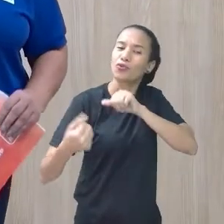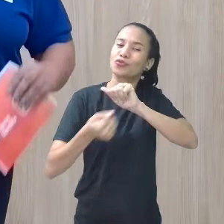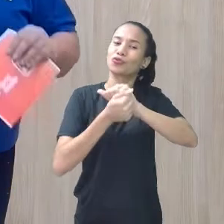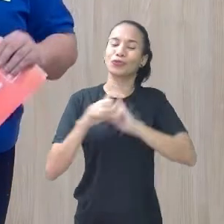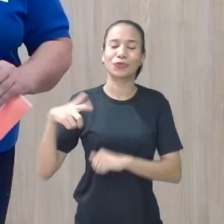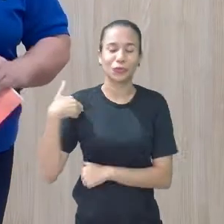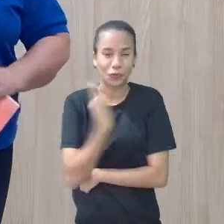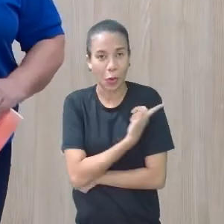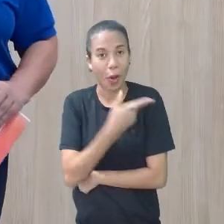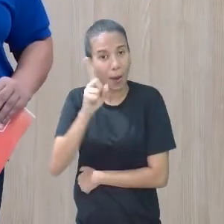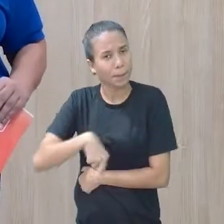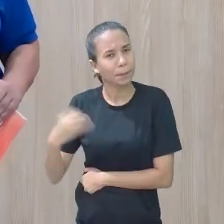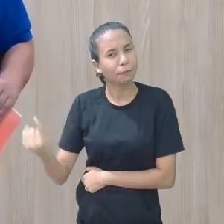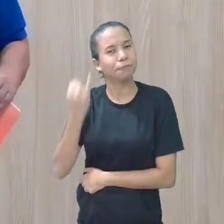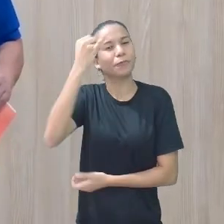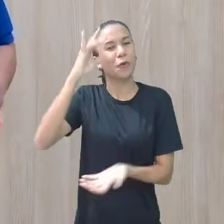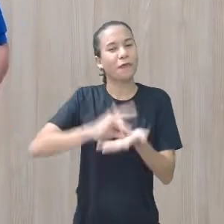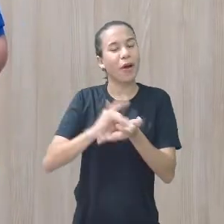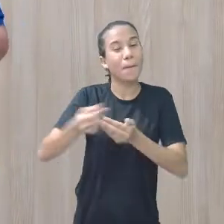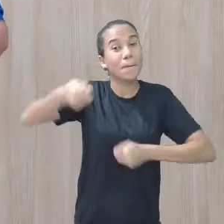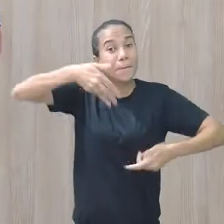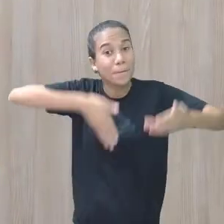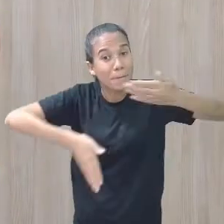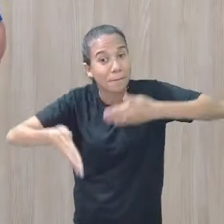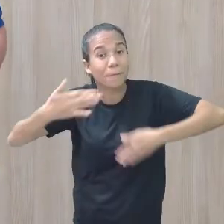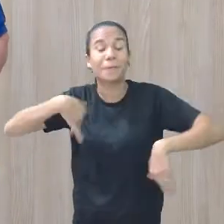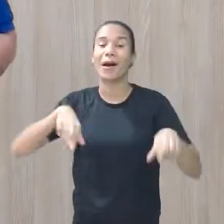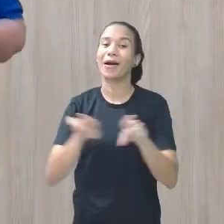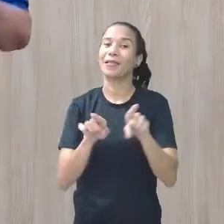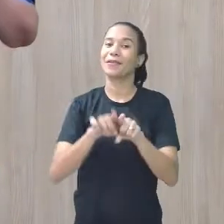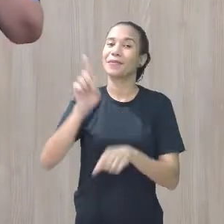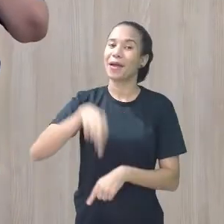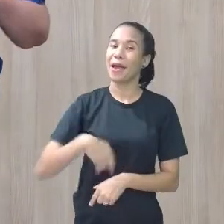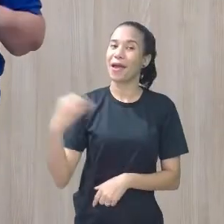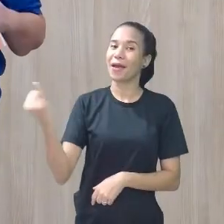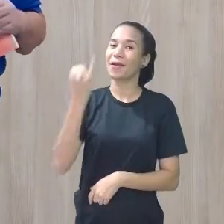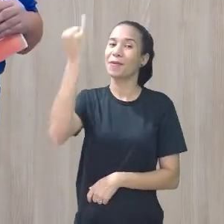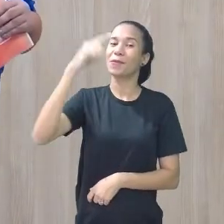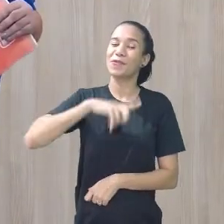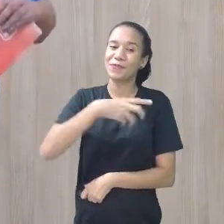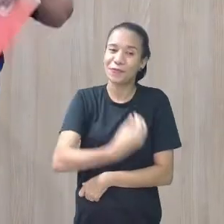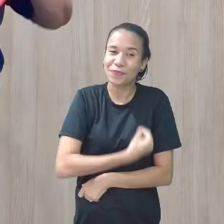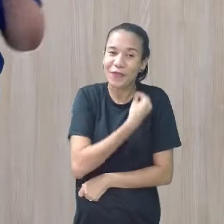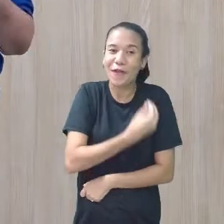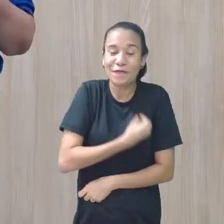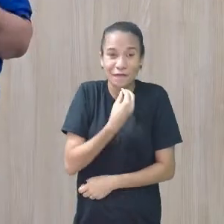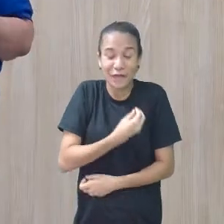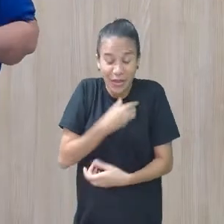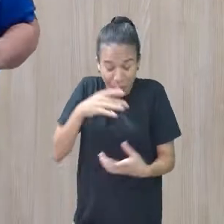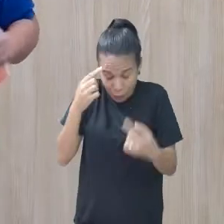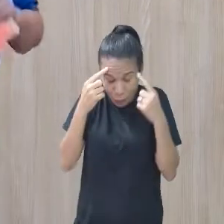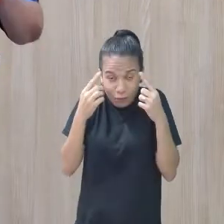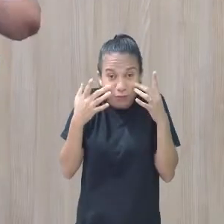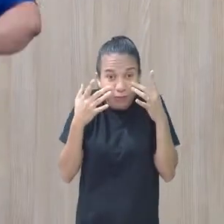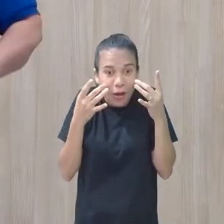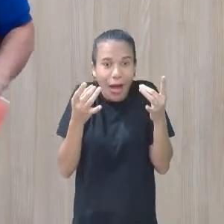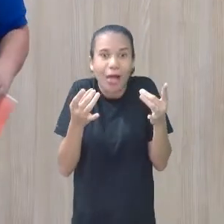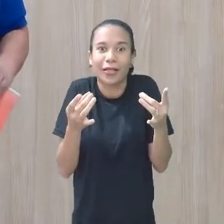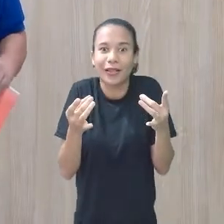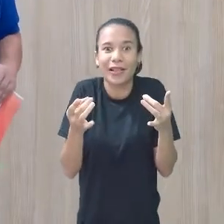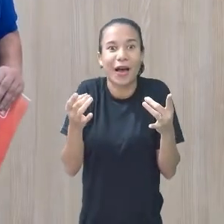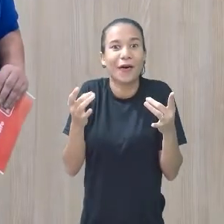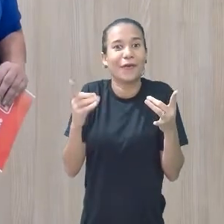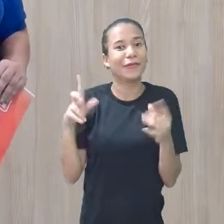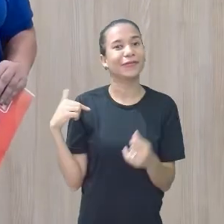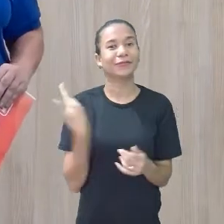conosco. É muito importante participar e é muito importante estar, né, bem ligadinho nisso que